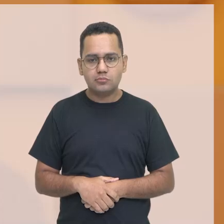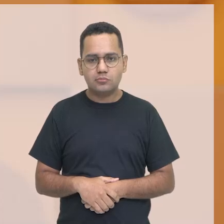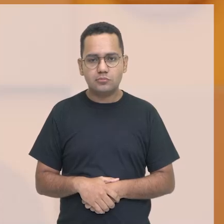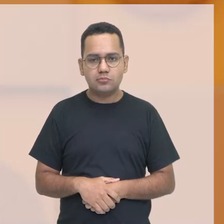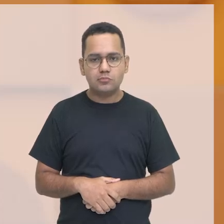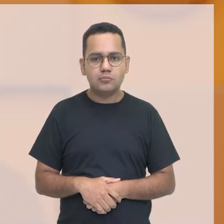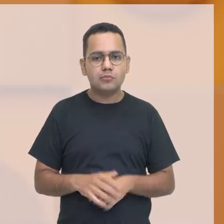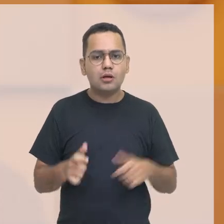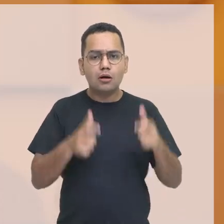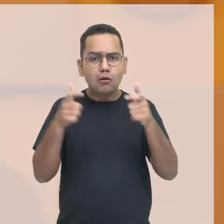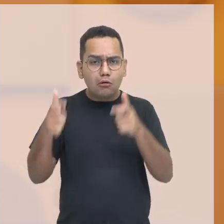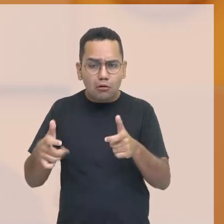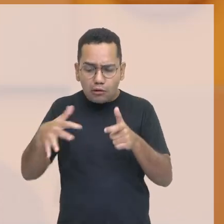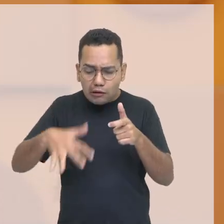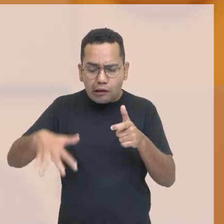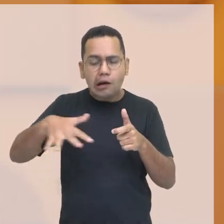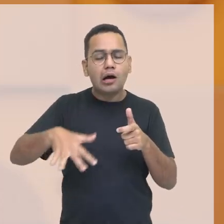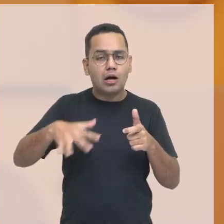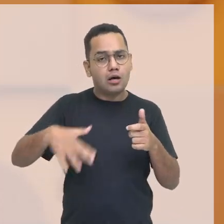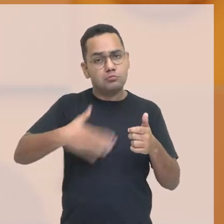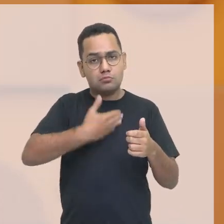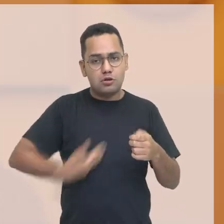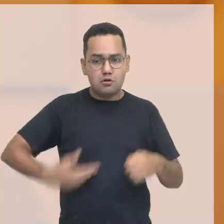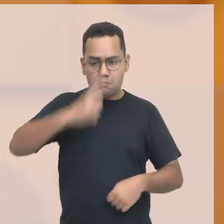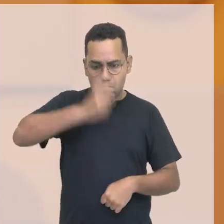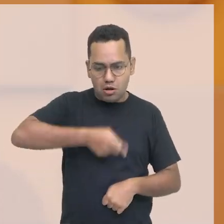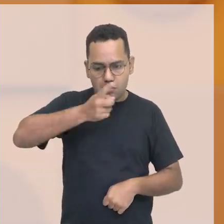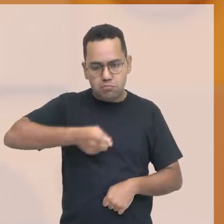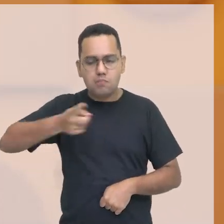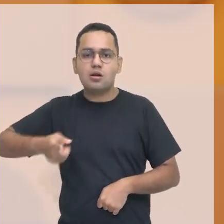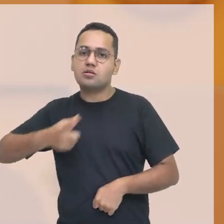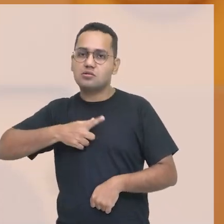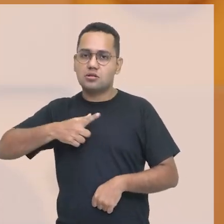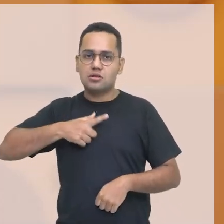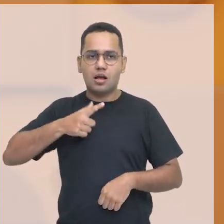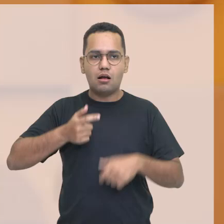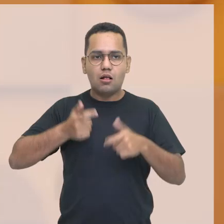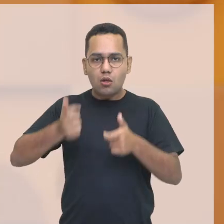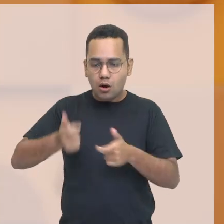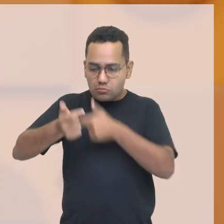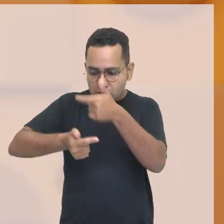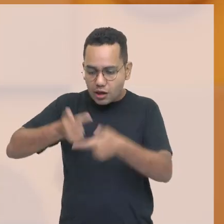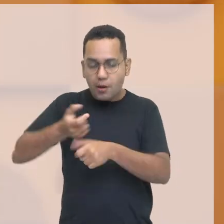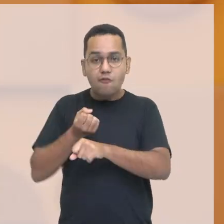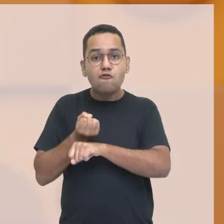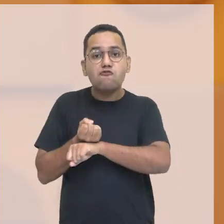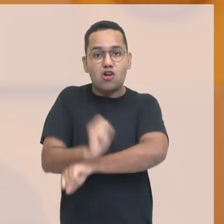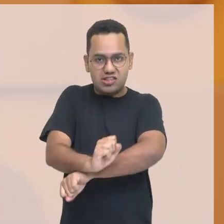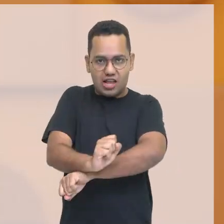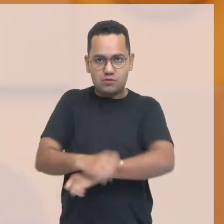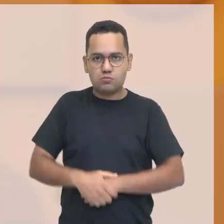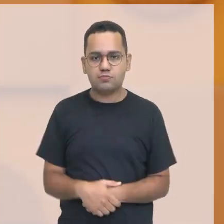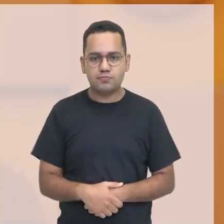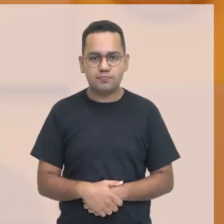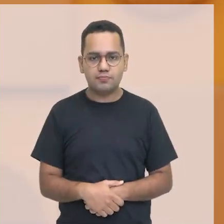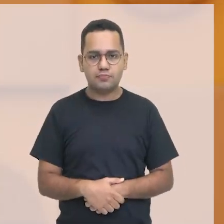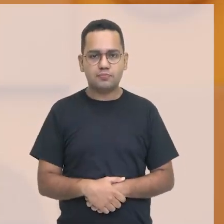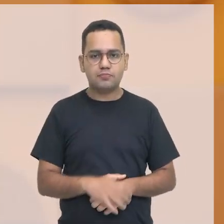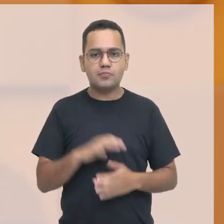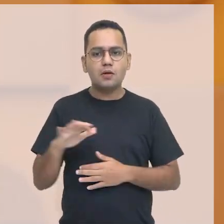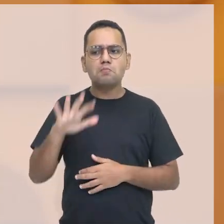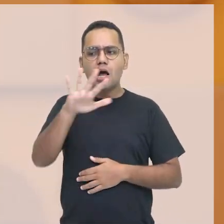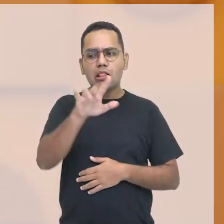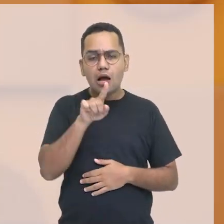dos sistemas totalitários que nós observamos. Então, na Alemanha, nós temos os campos de